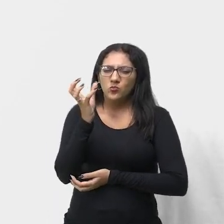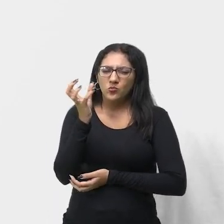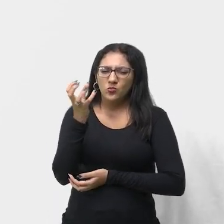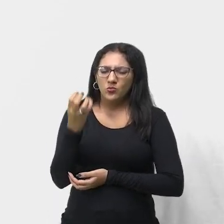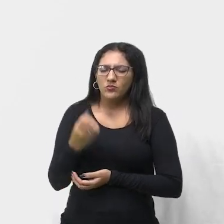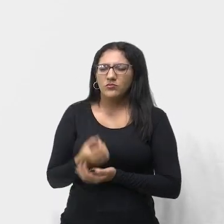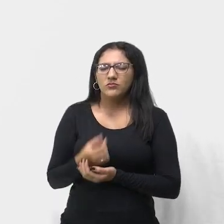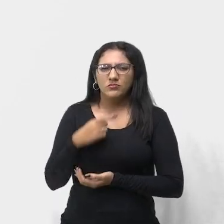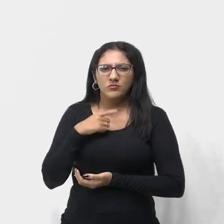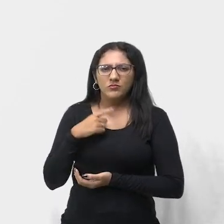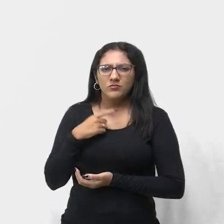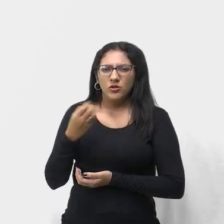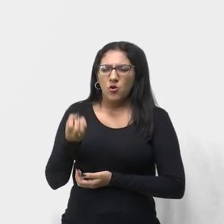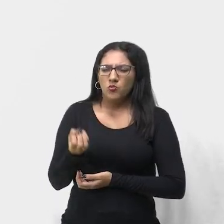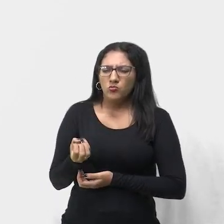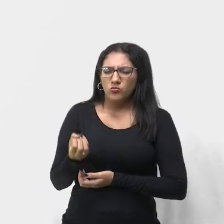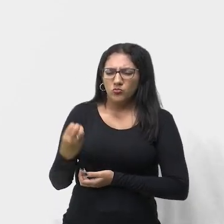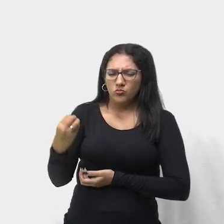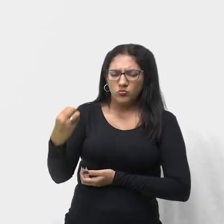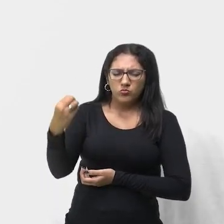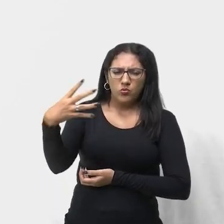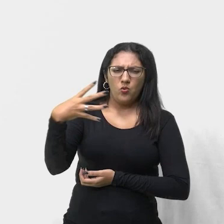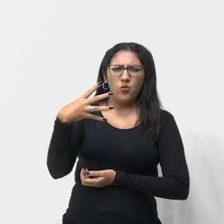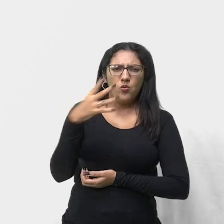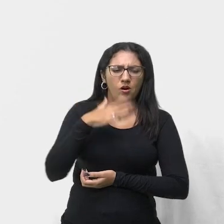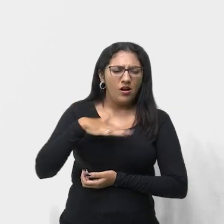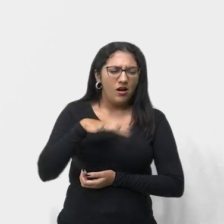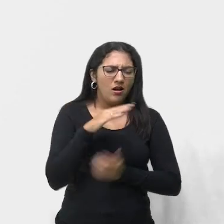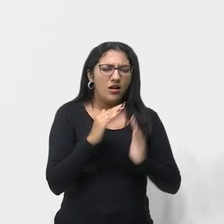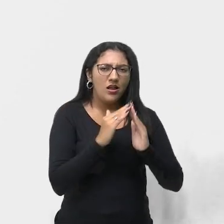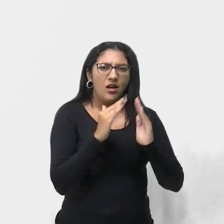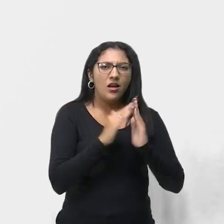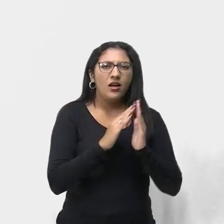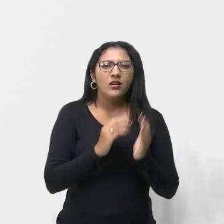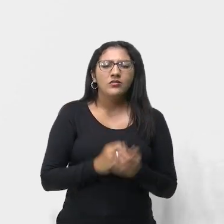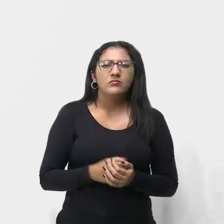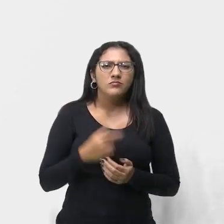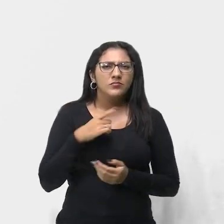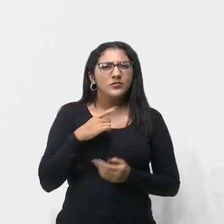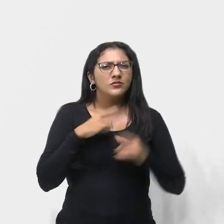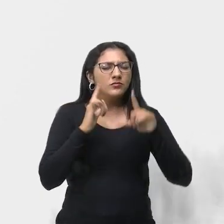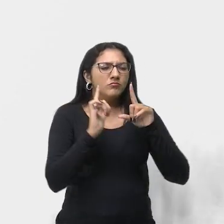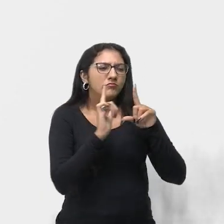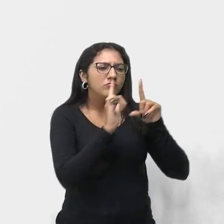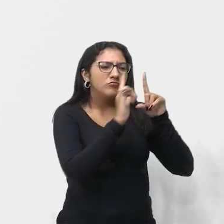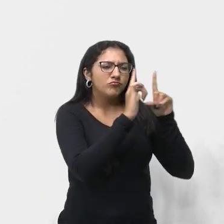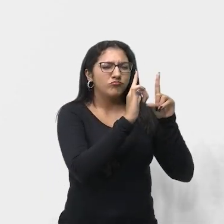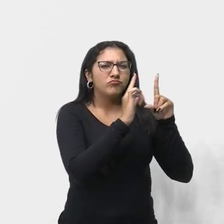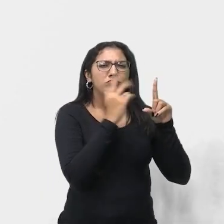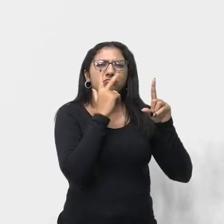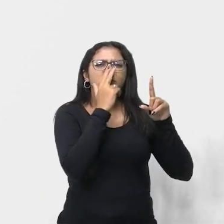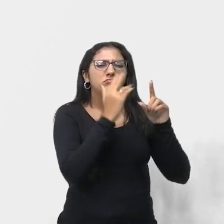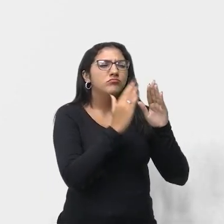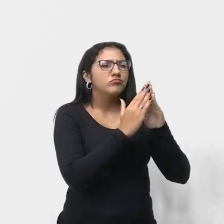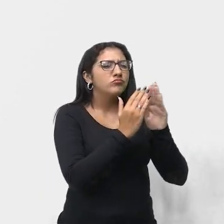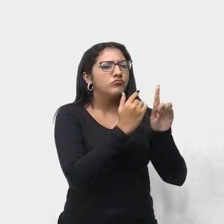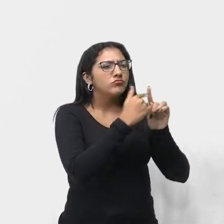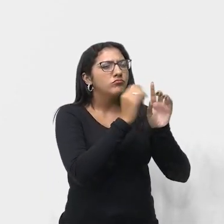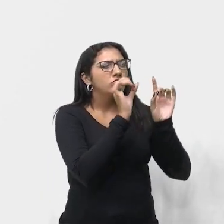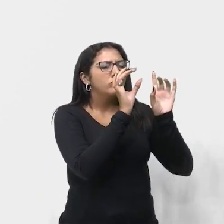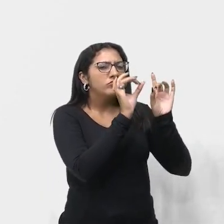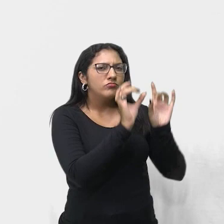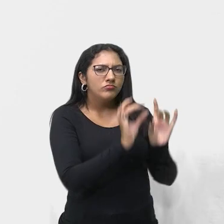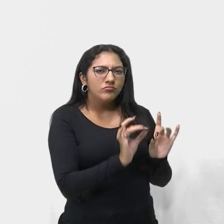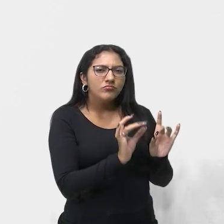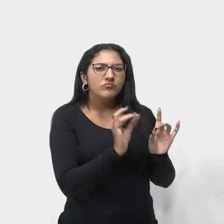clareando, iluminando a casa inteira. Na parede, a padroeira, minha santa, me clareia.